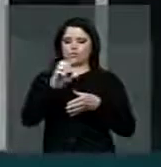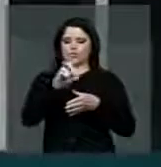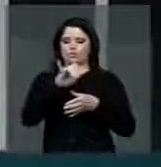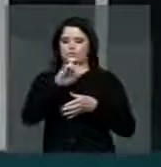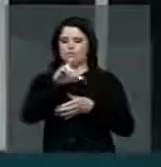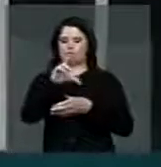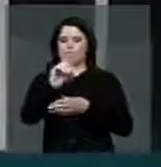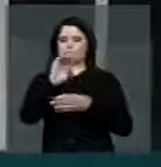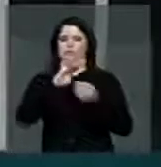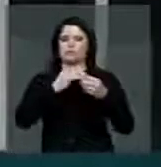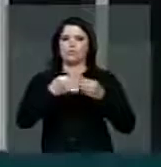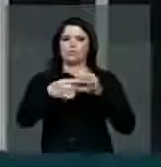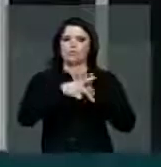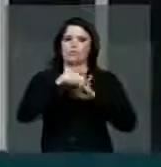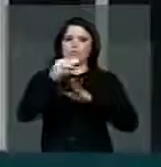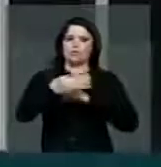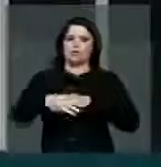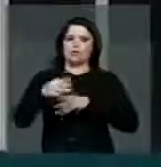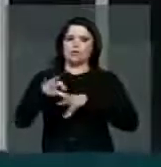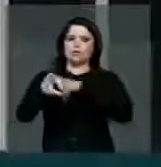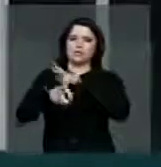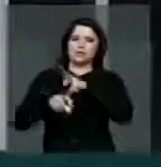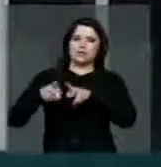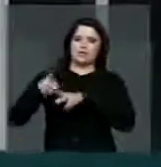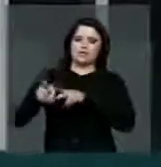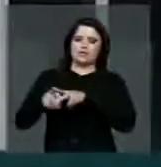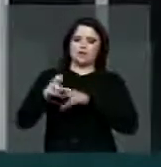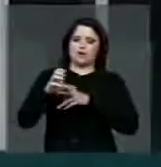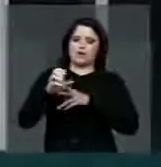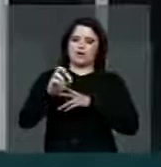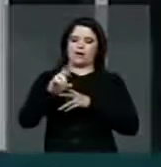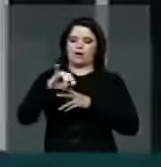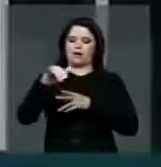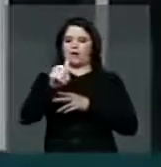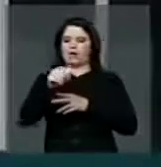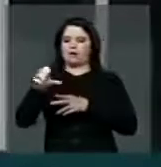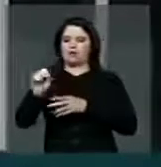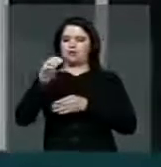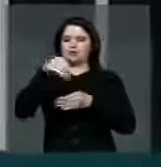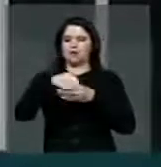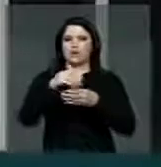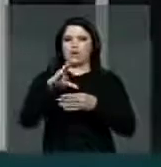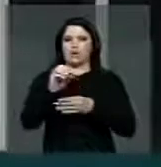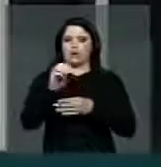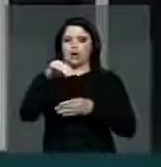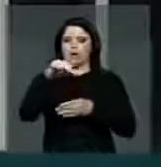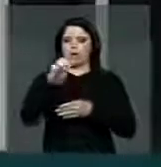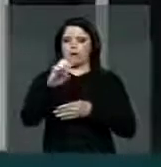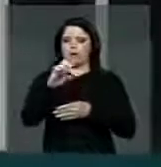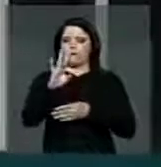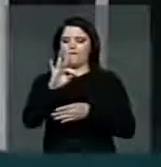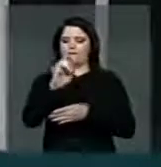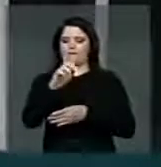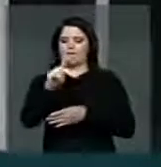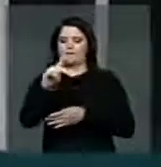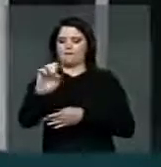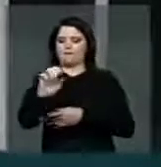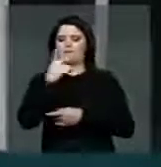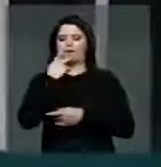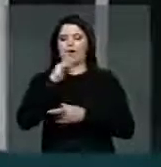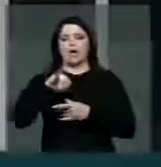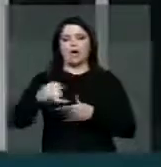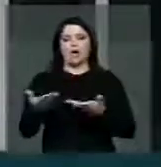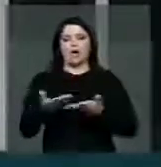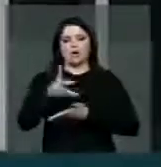dos municípios da Estrada de Ferro de Carajás, portanto, o Comifec. E nesta oportunidade, senhor presidente, eu quero fazer aqui